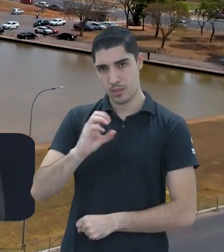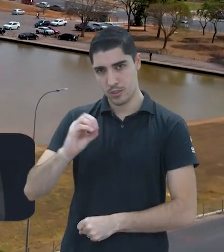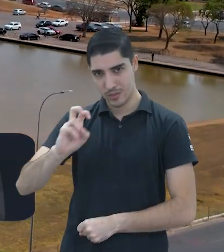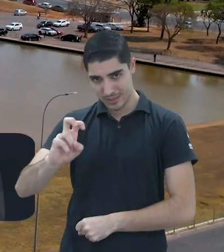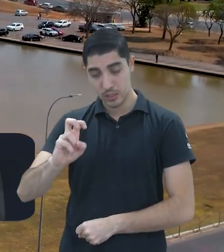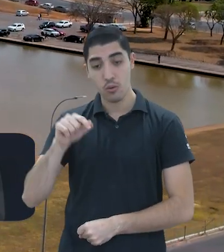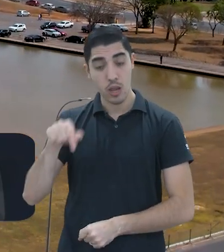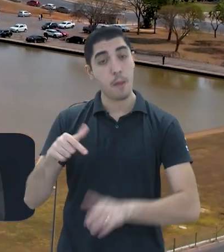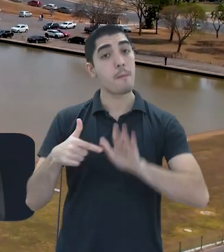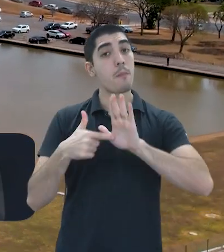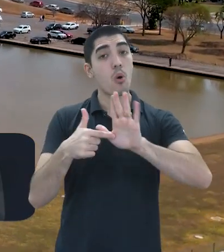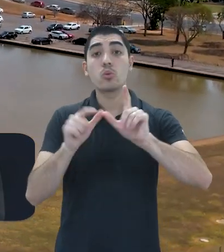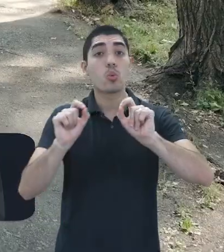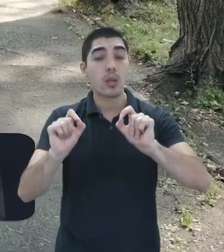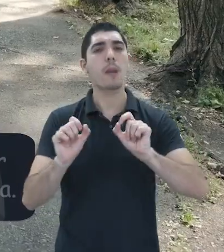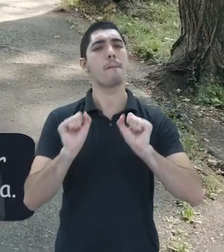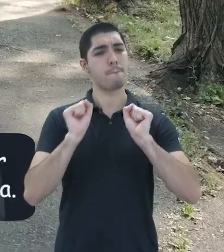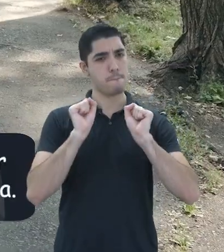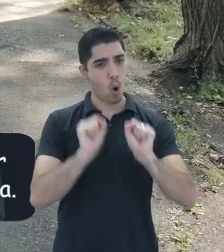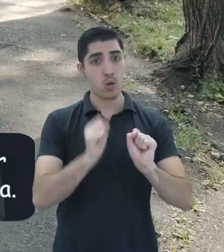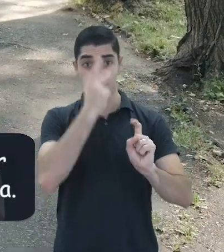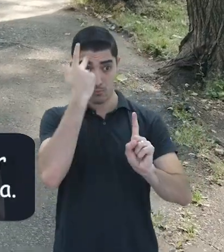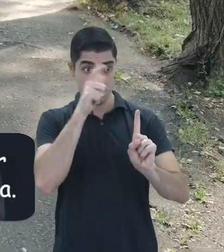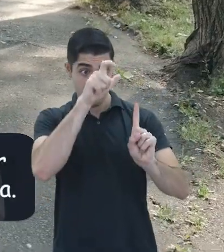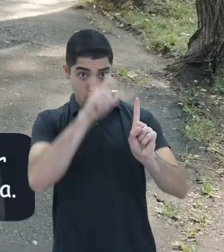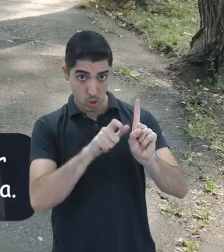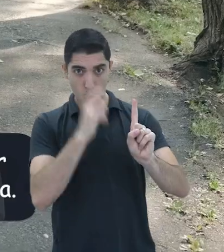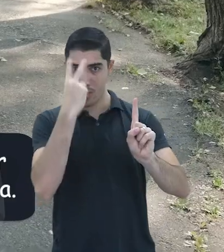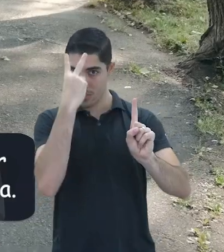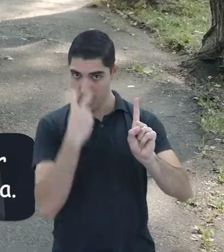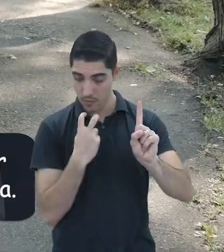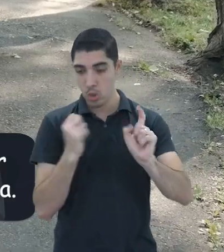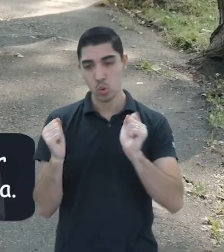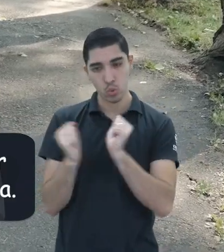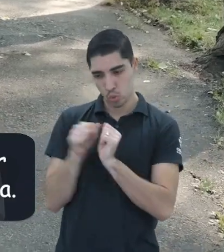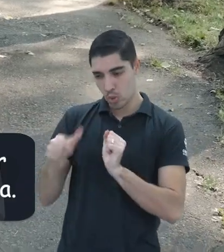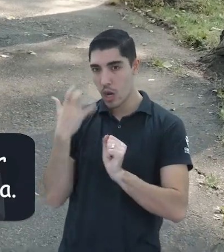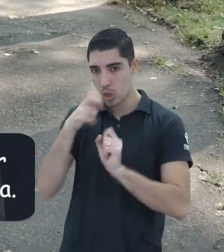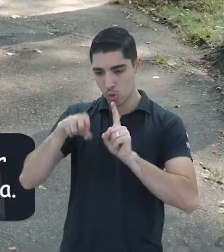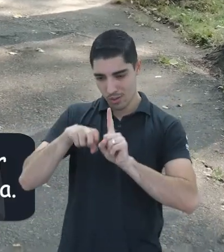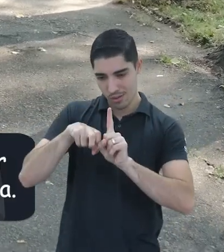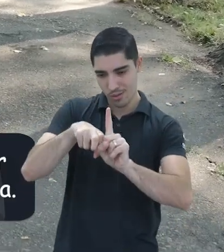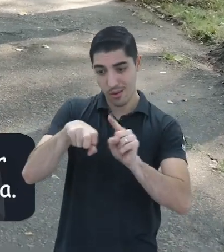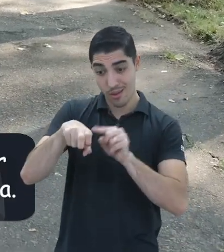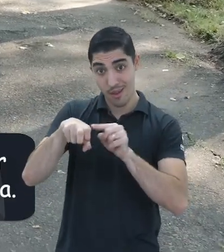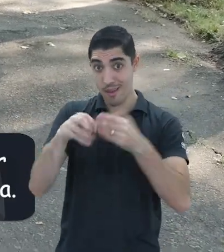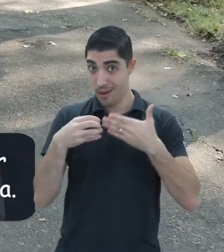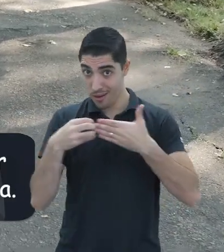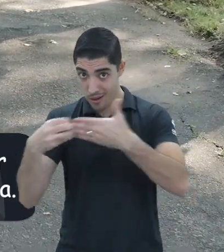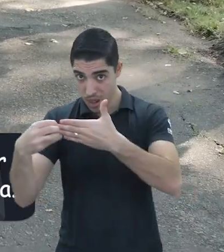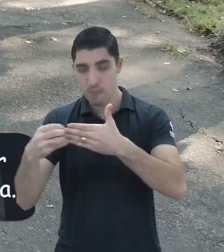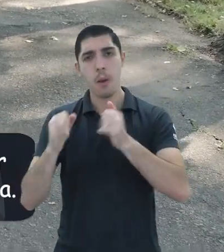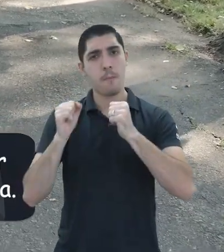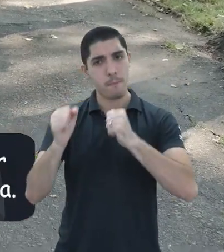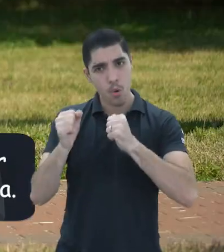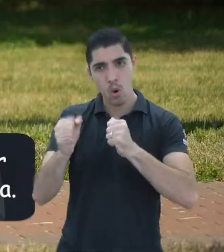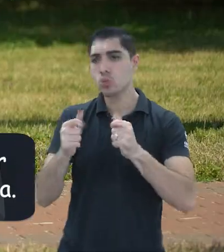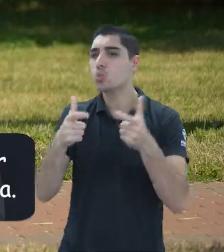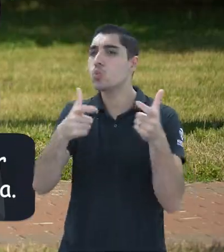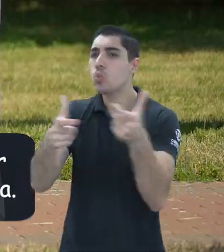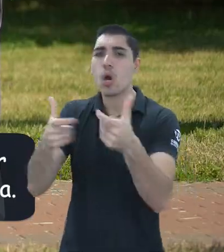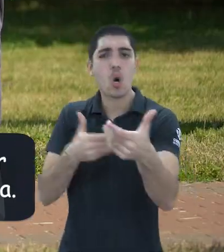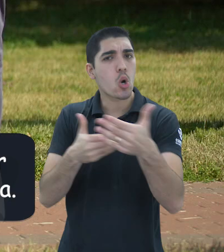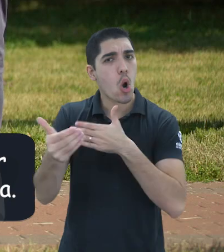de 2005 que assegura a entrada e a permanência do cão-guia junto à pessoa com deficiência visual